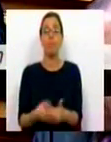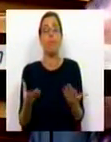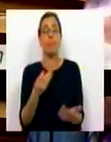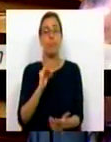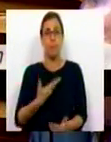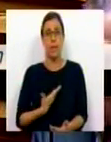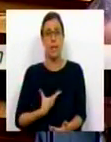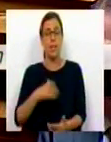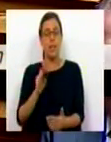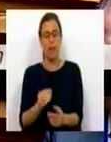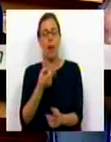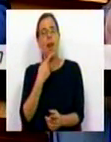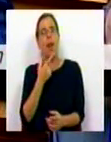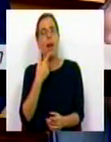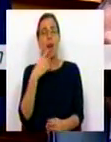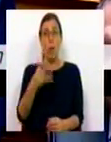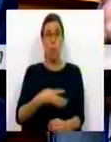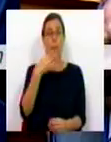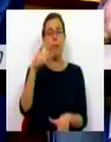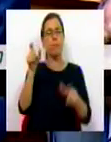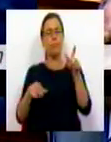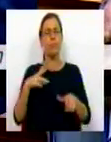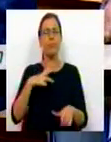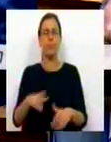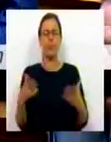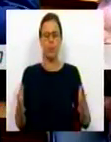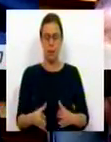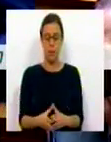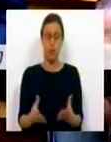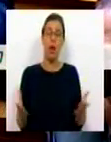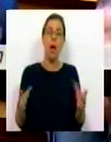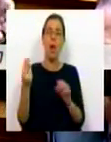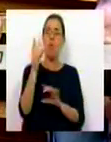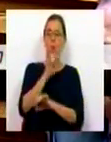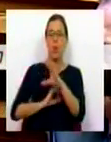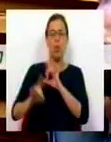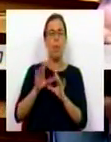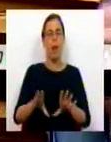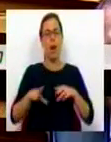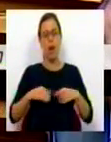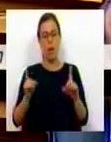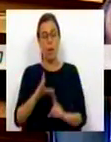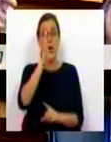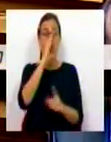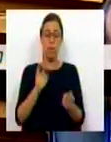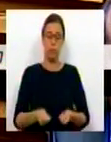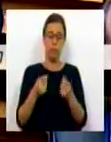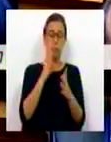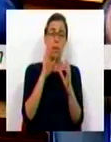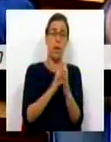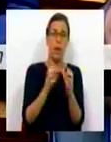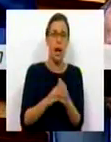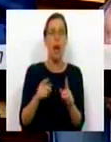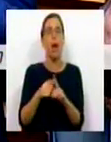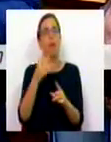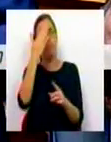PSD e CDS andaram a dizer durante 4 anos aos portugueses que a União Europeia não aceitava que se o Estado investisse na Caixa, que